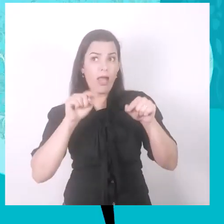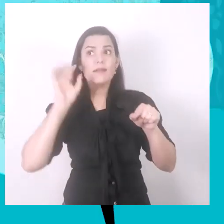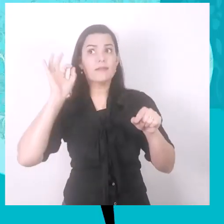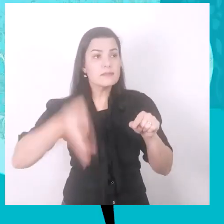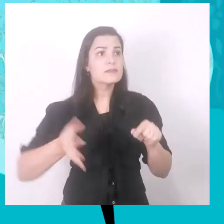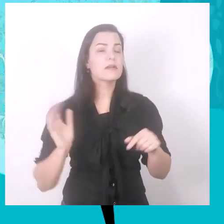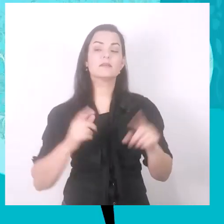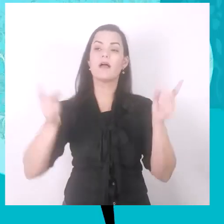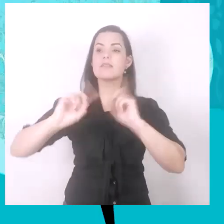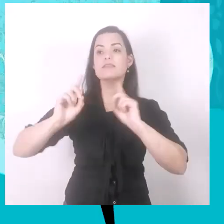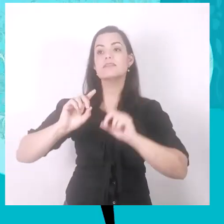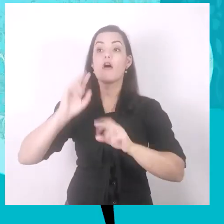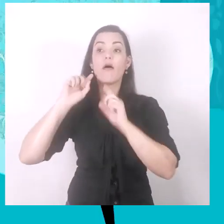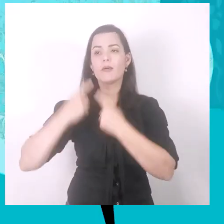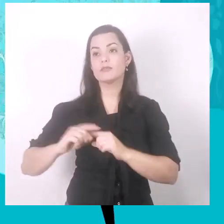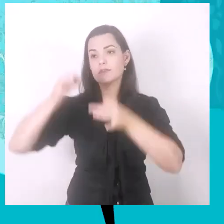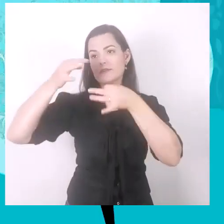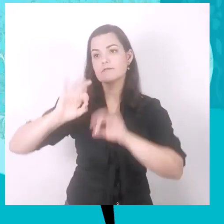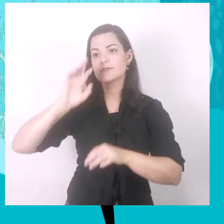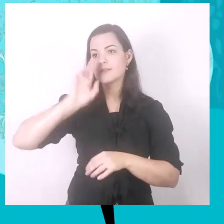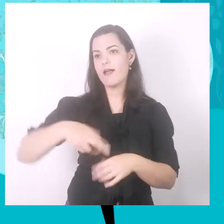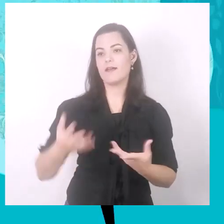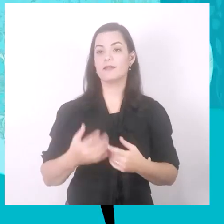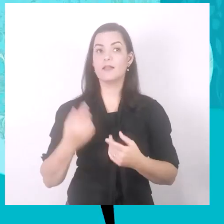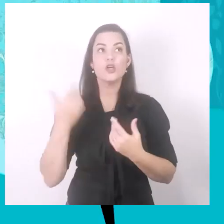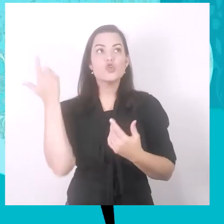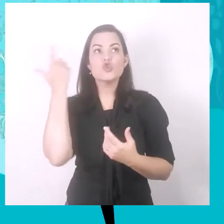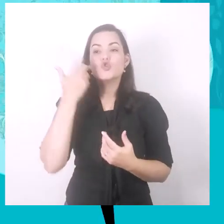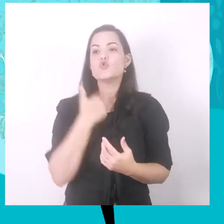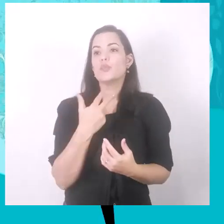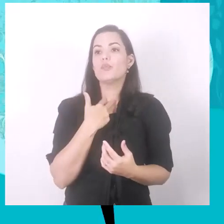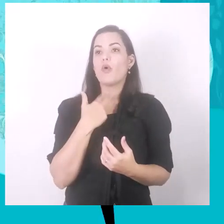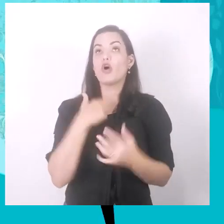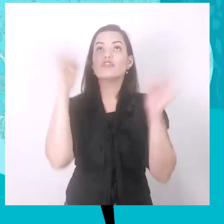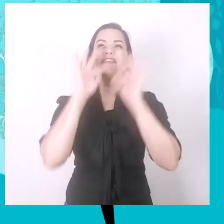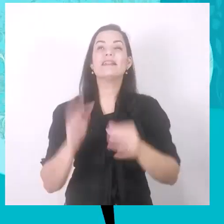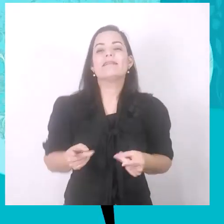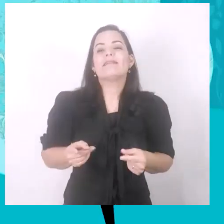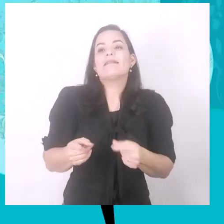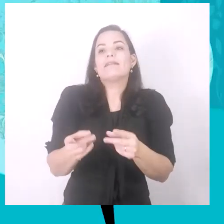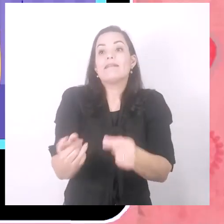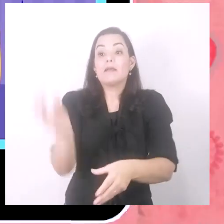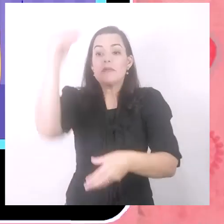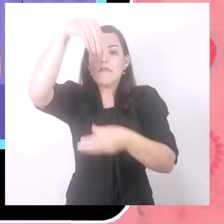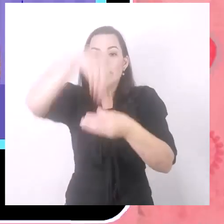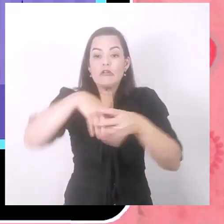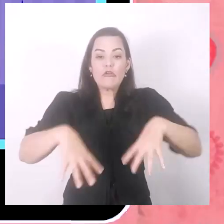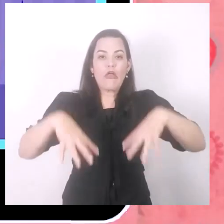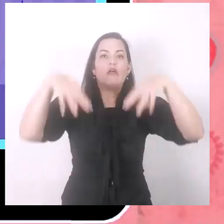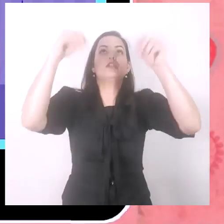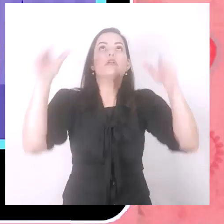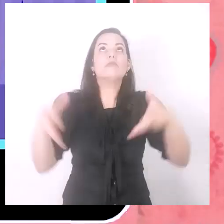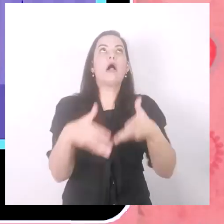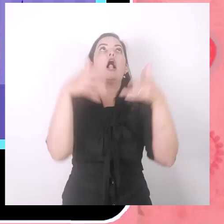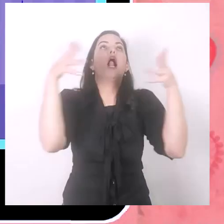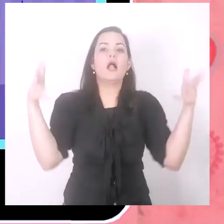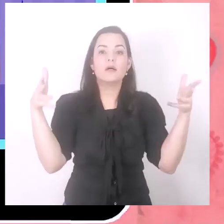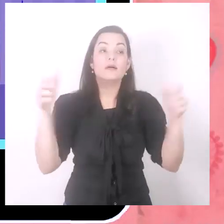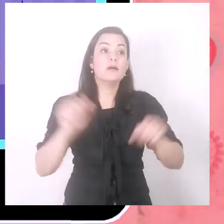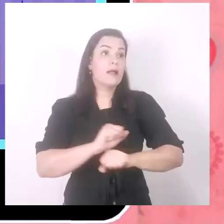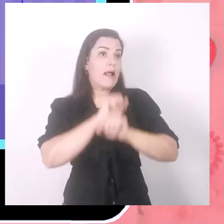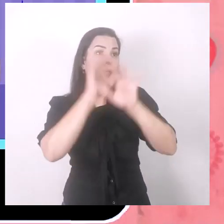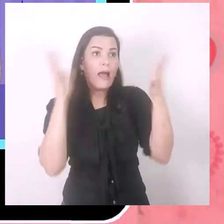Rapunzel tem razão. Não dá mais para elas viverem felizes para sempre naqueles palácios imensos. Mas é claro, eu fechei o palácio